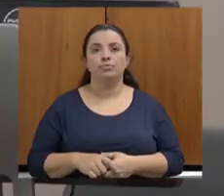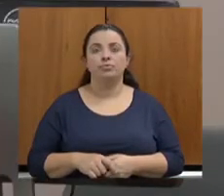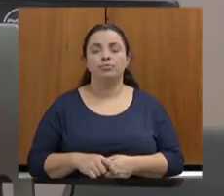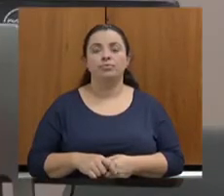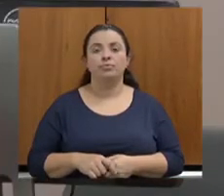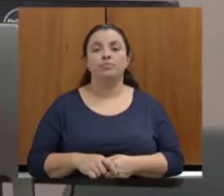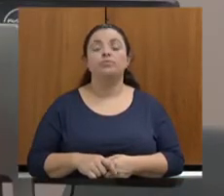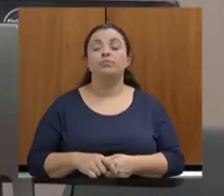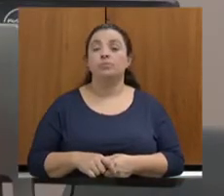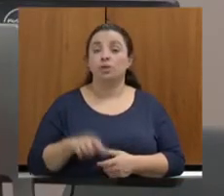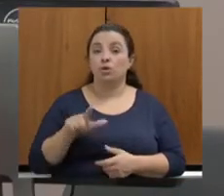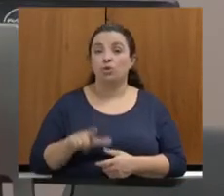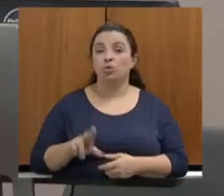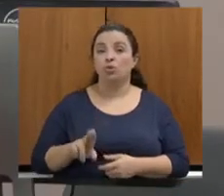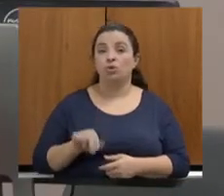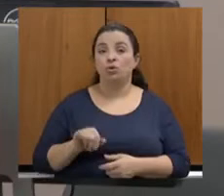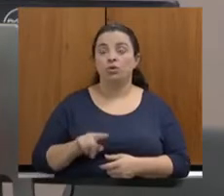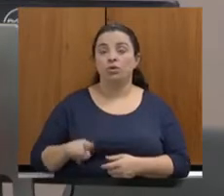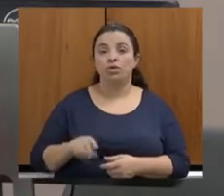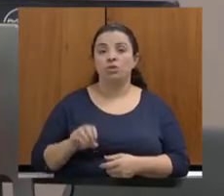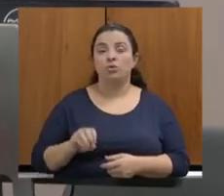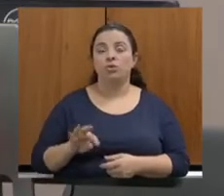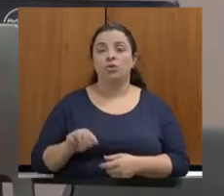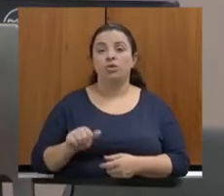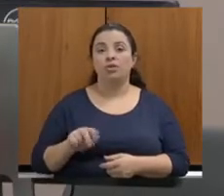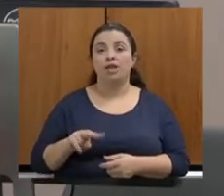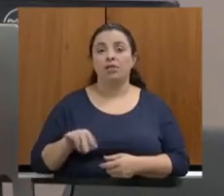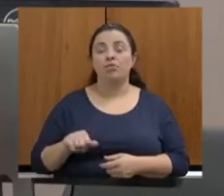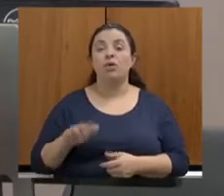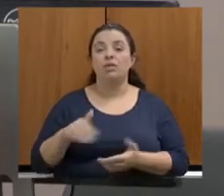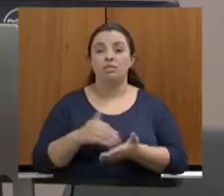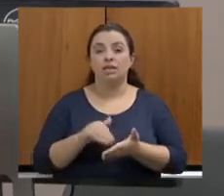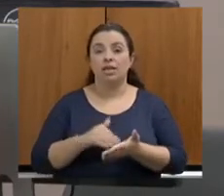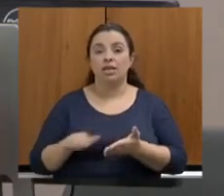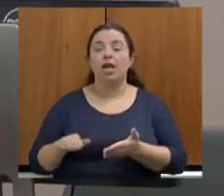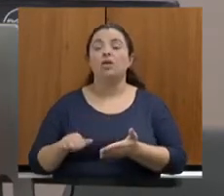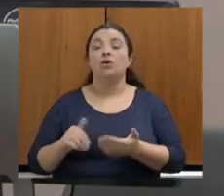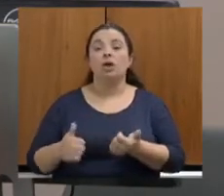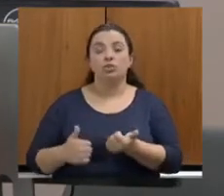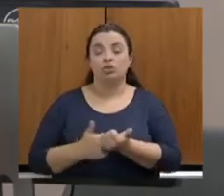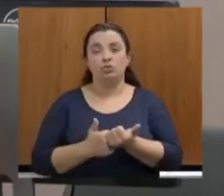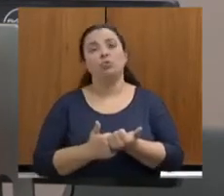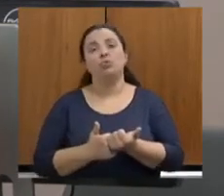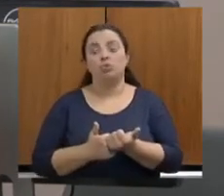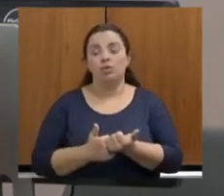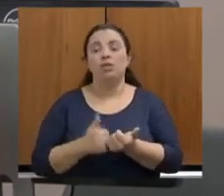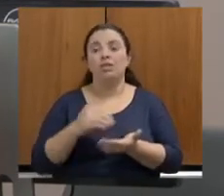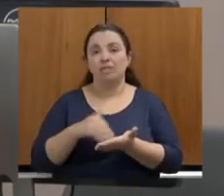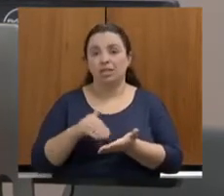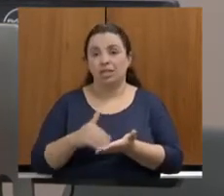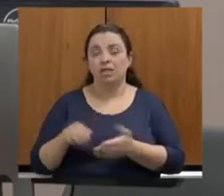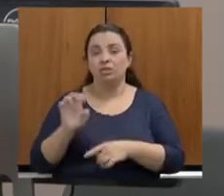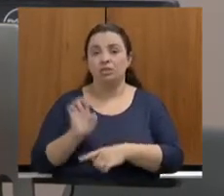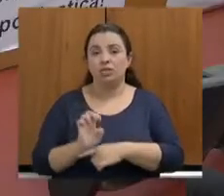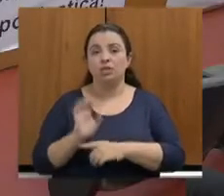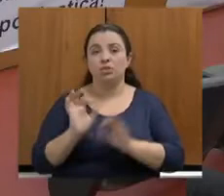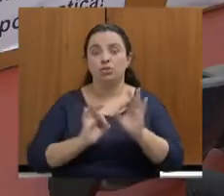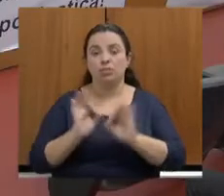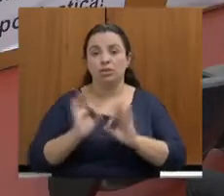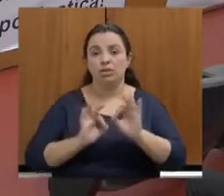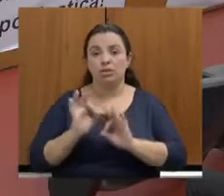o e Luiz Otávio milagres de Assis secretário adjunto da Secretaria de Estado adjunta de planejamento e gestão